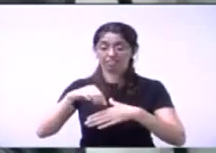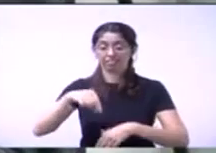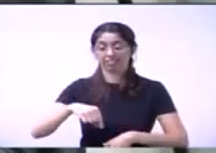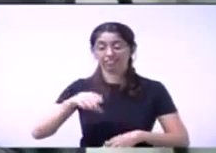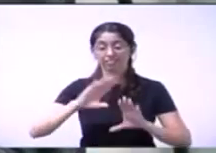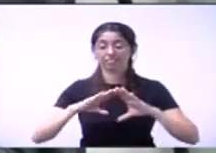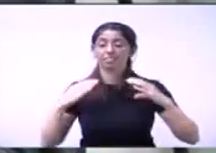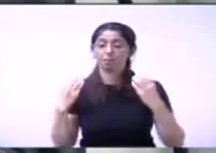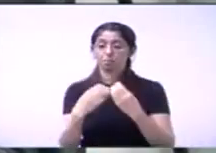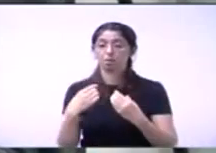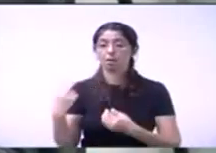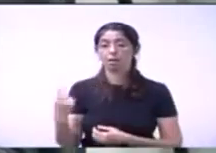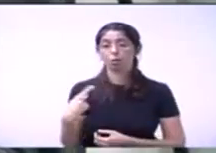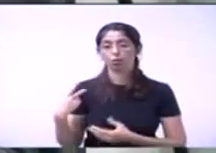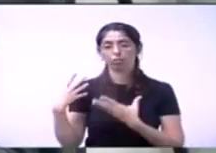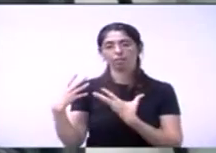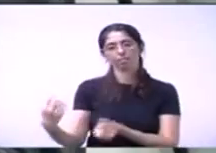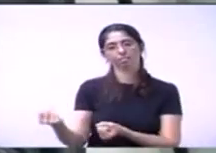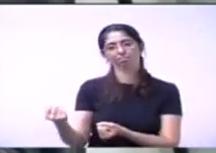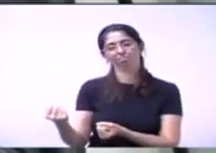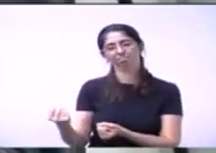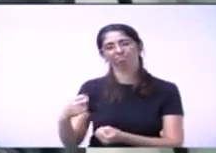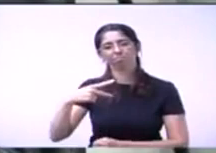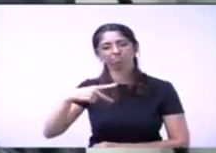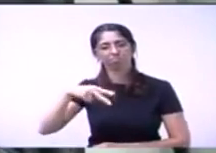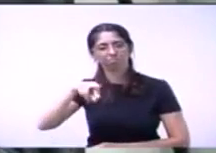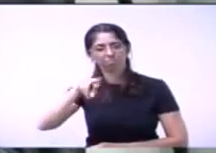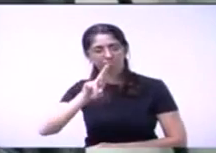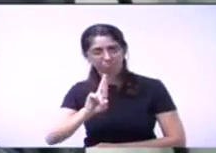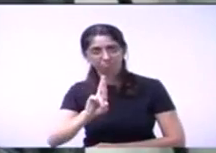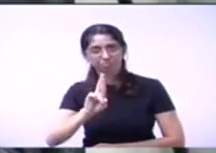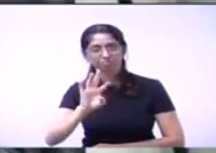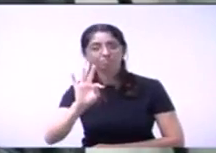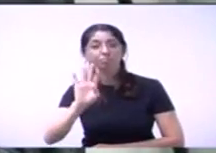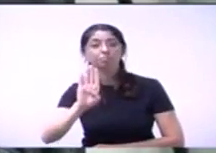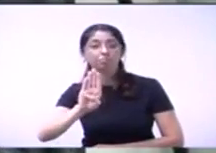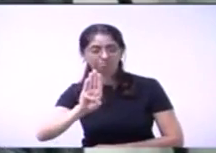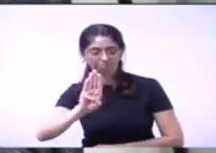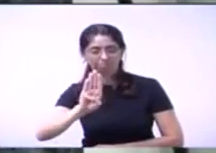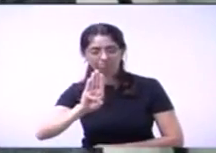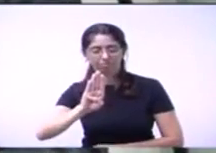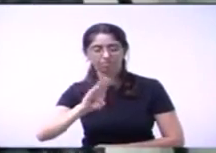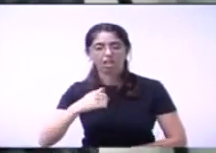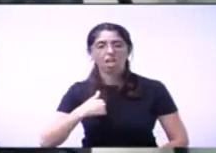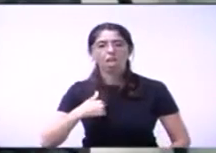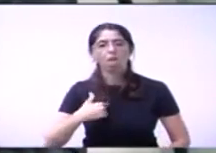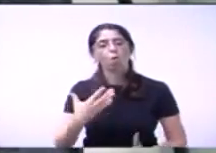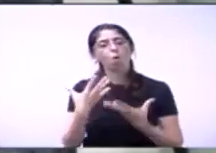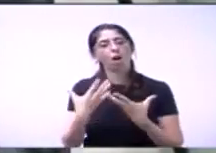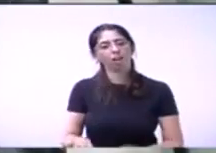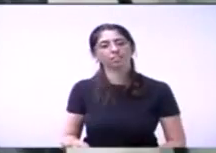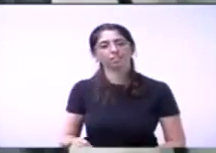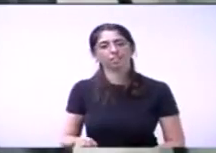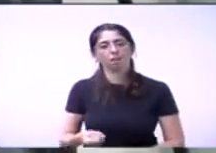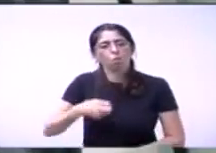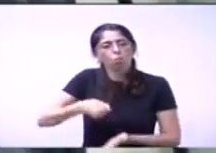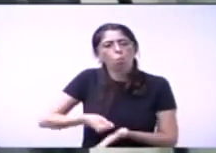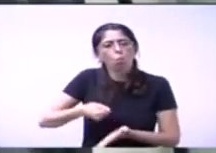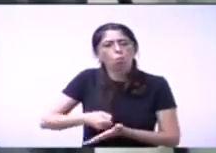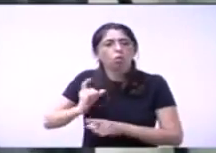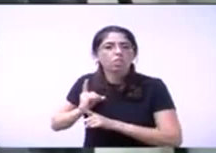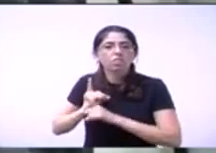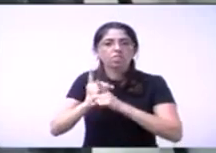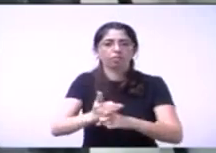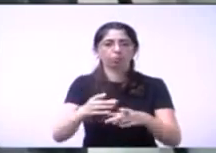eu aceitei o desafio com o presidente de ser mais um soldado do Partido Renovador Trabalhista